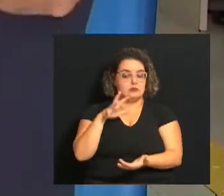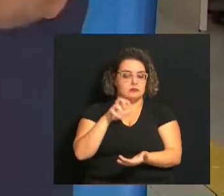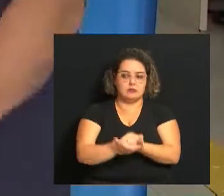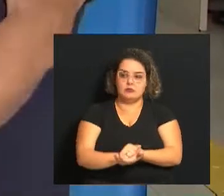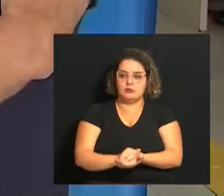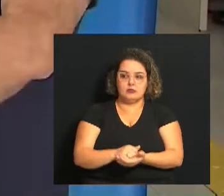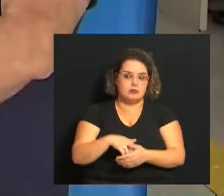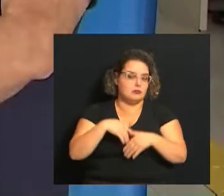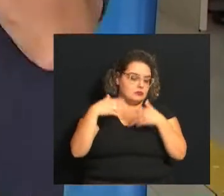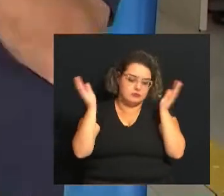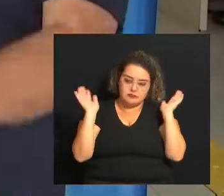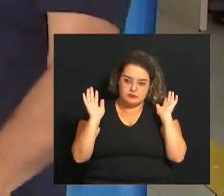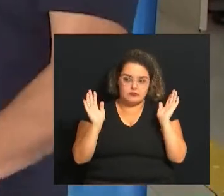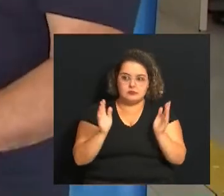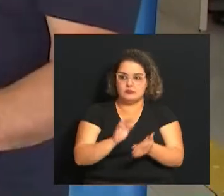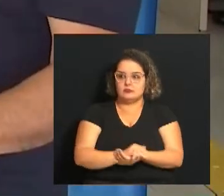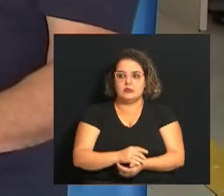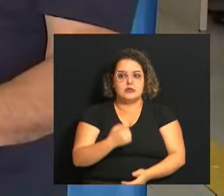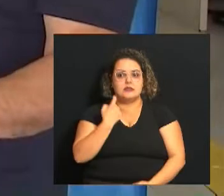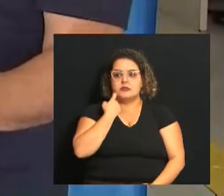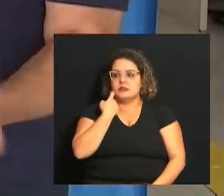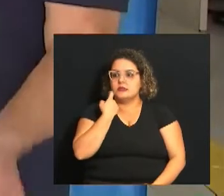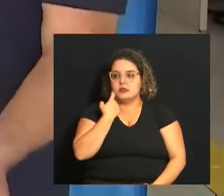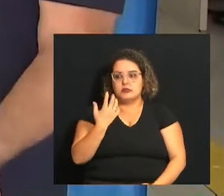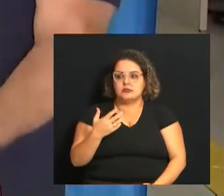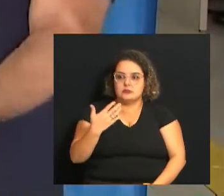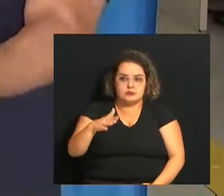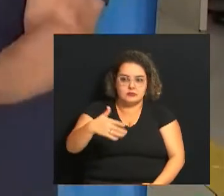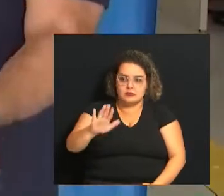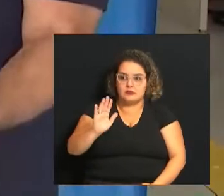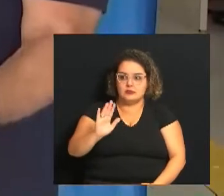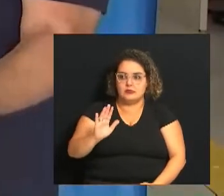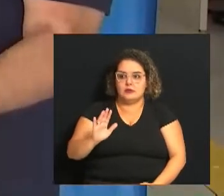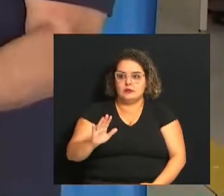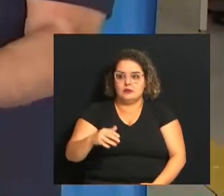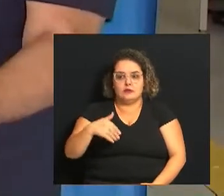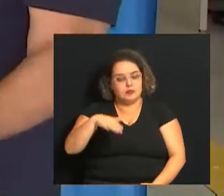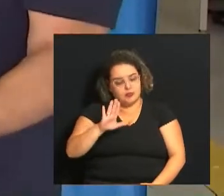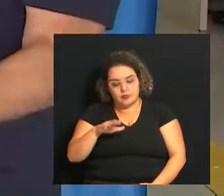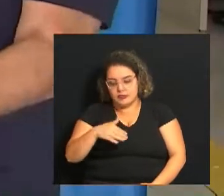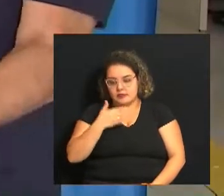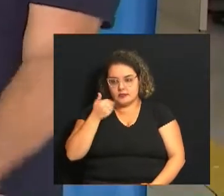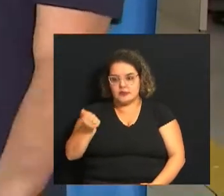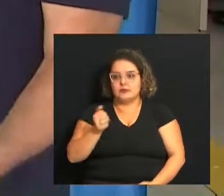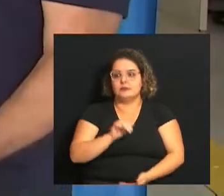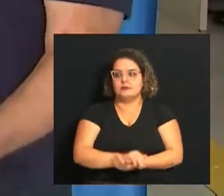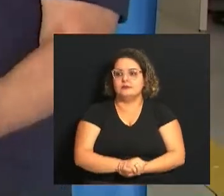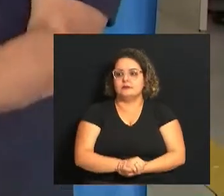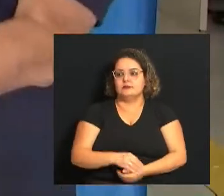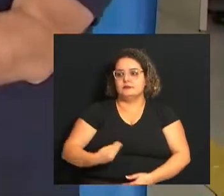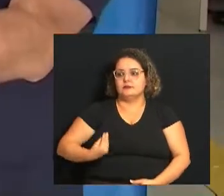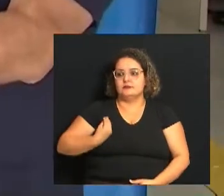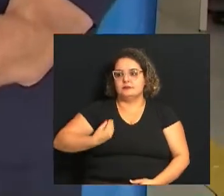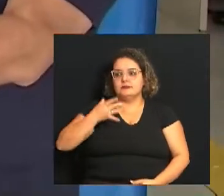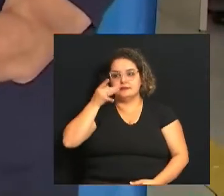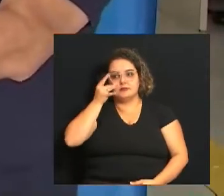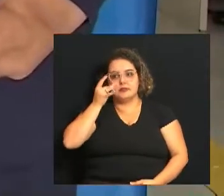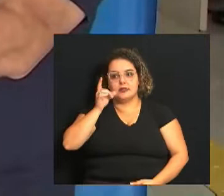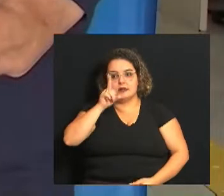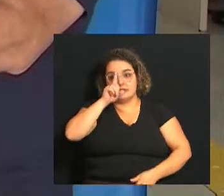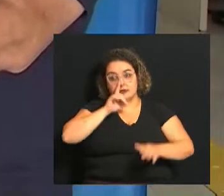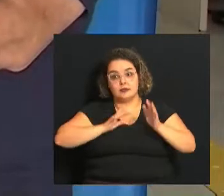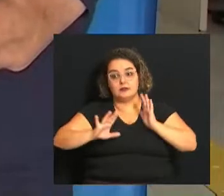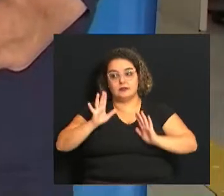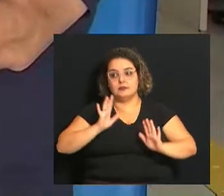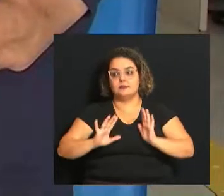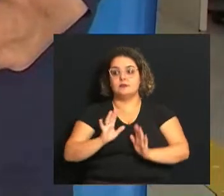até sexta, e vamos embora, né? O quanto antes melhor. Tá rolando, dá tempo aí. Então a presencial, né, tem que tomar cuidado. Então, vamos lá. É isso